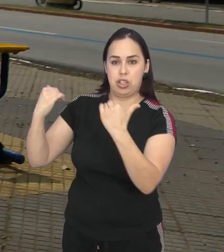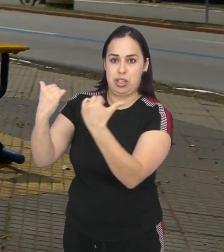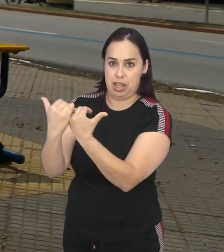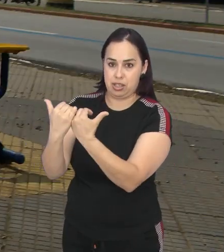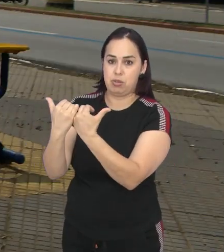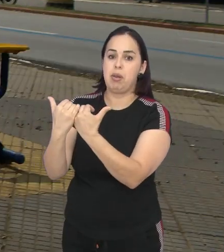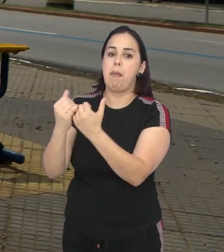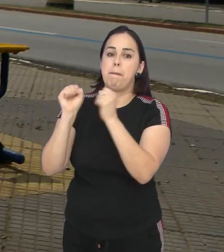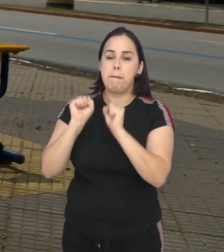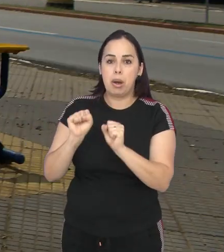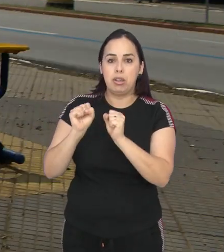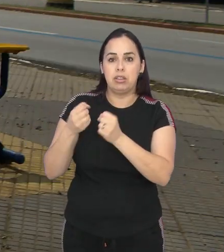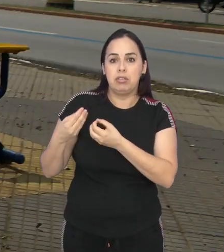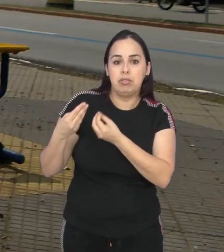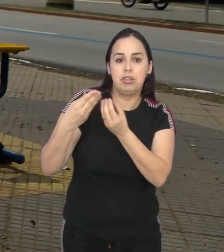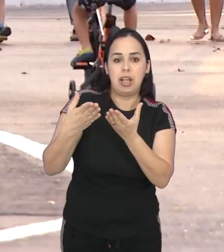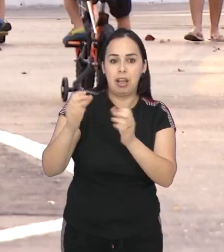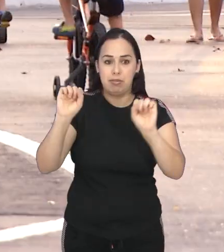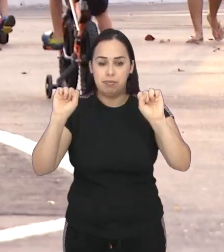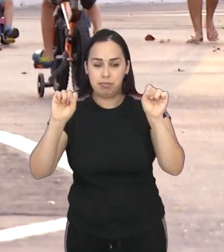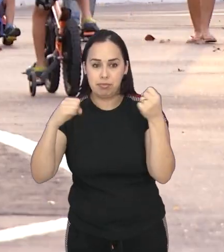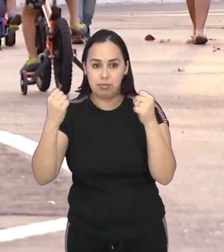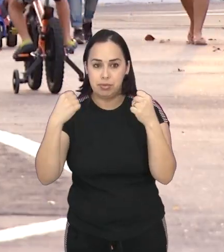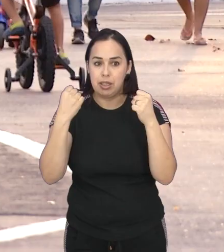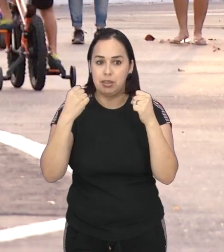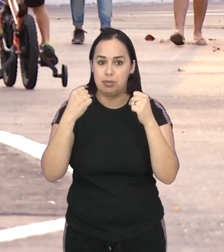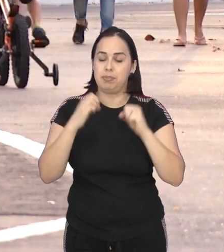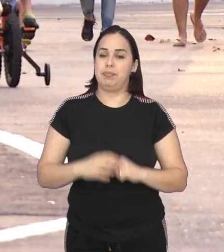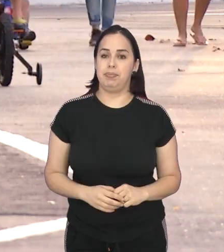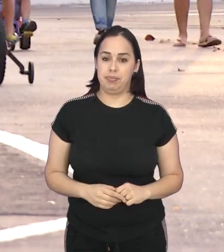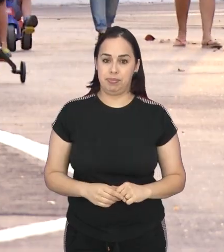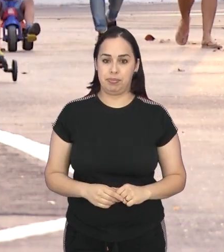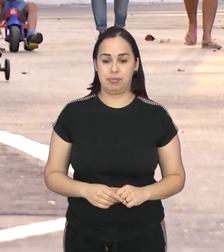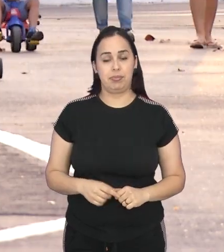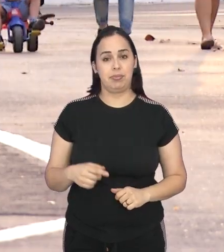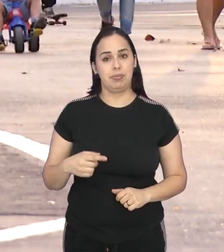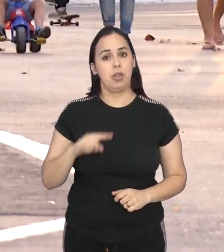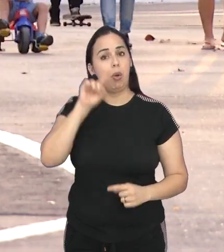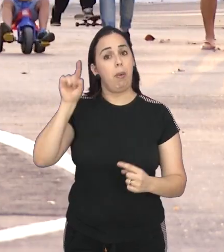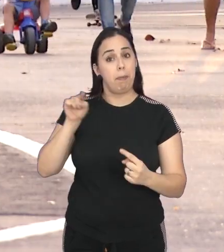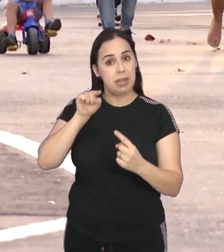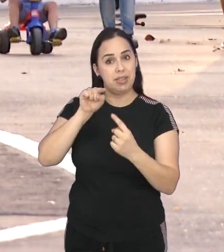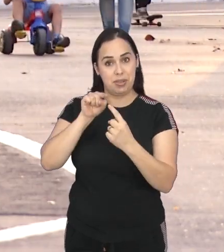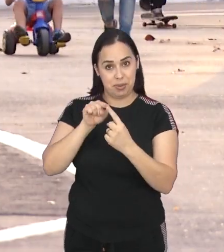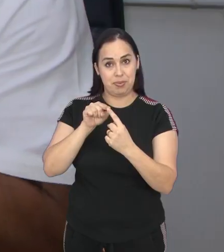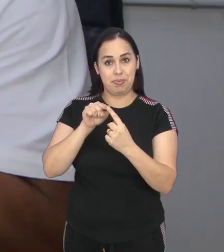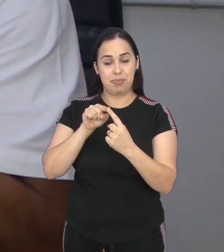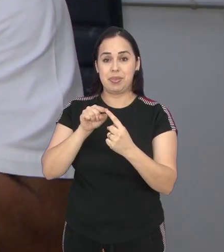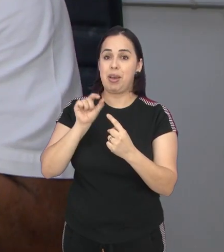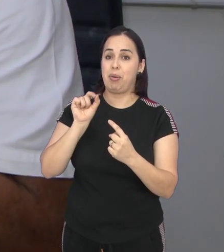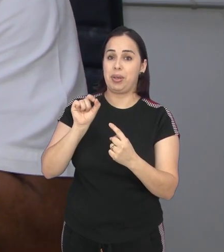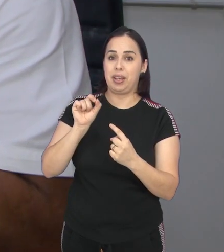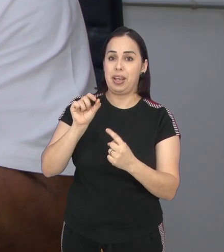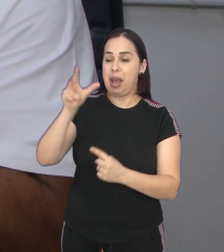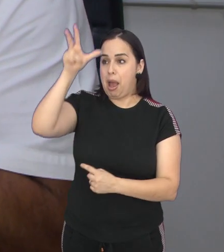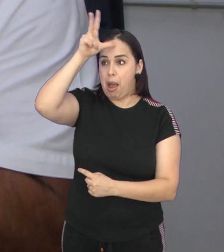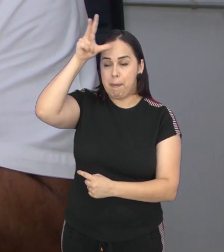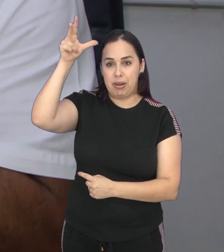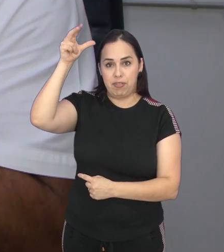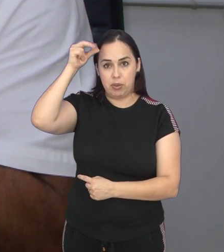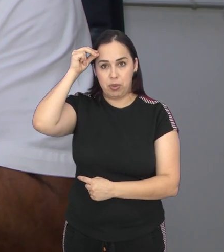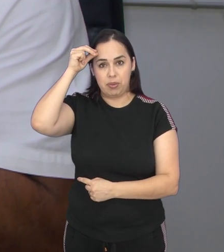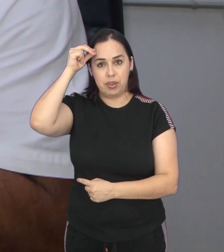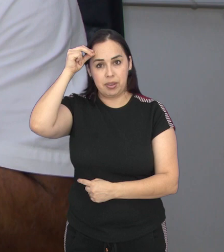praças ginásios e outros locais poderão oferecer atividades físicas para a comunidade A ideia é nosso o que que é